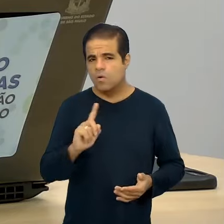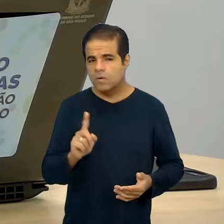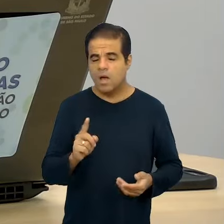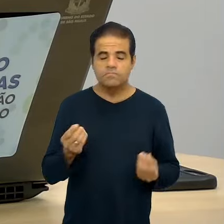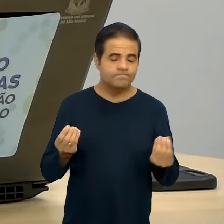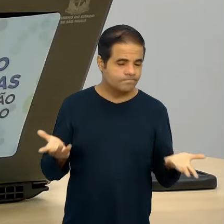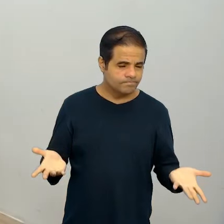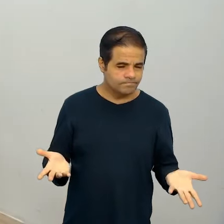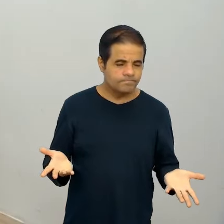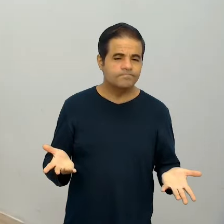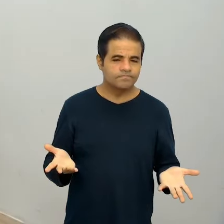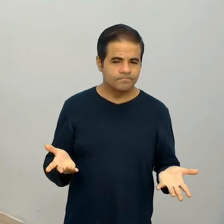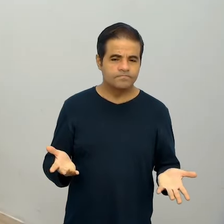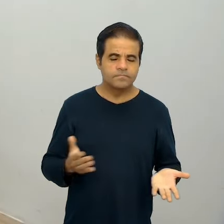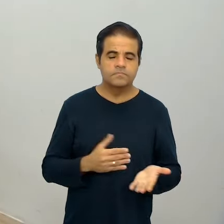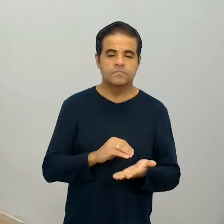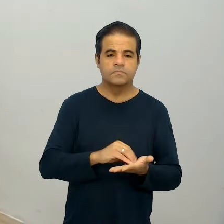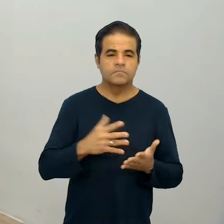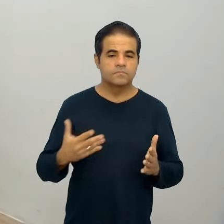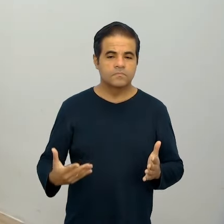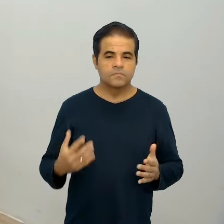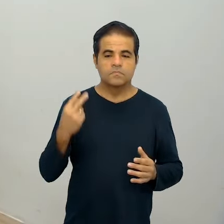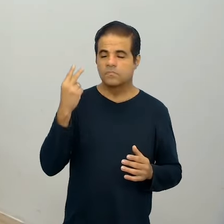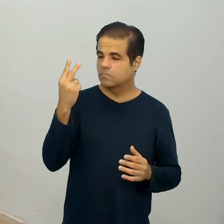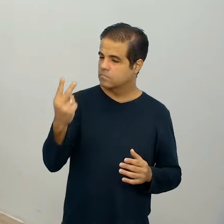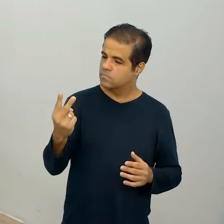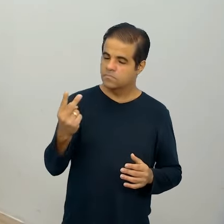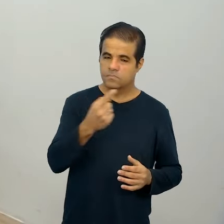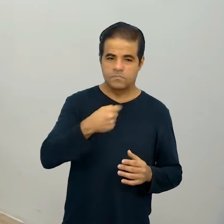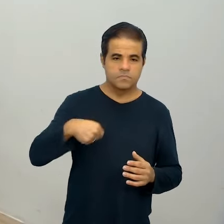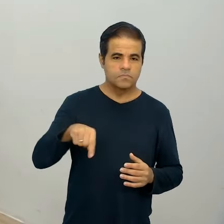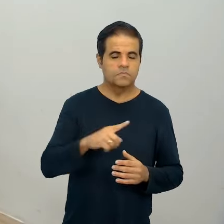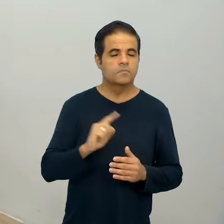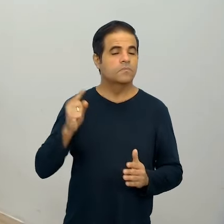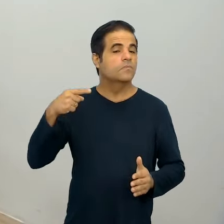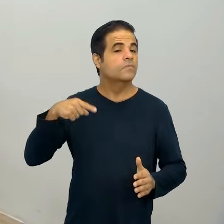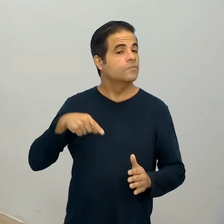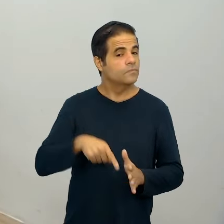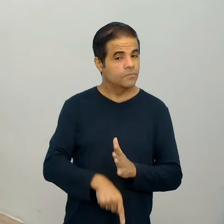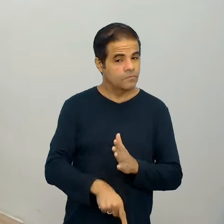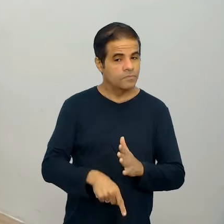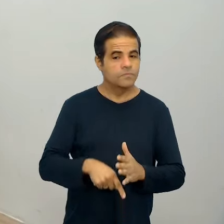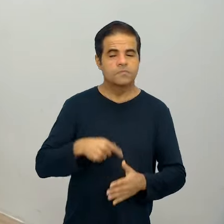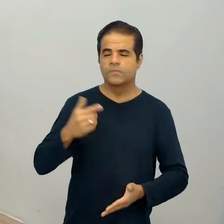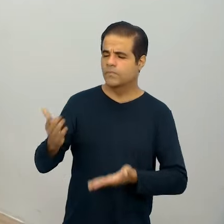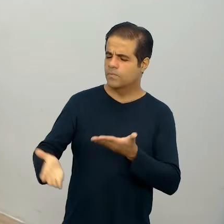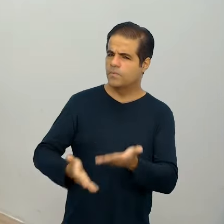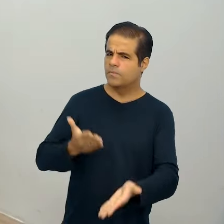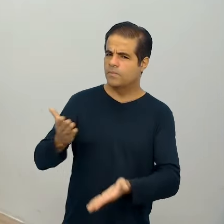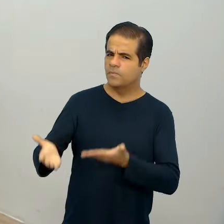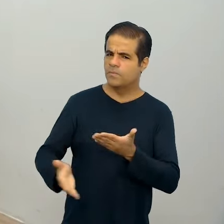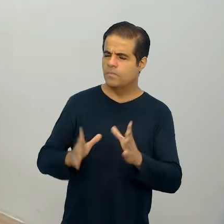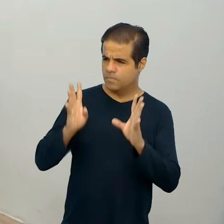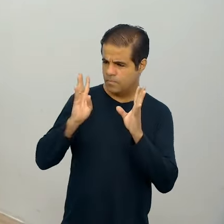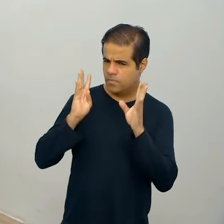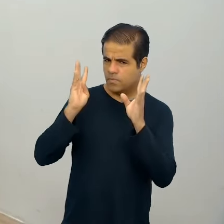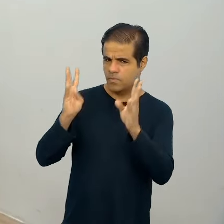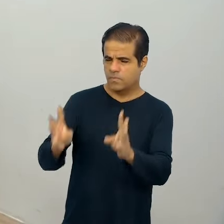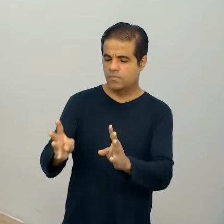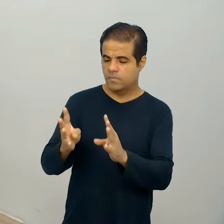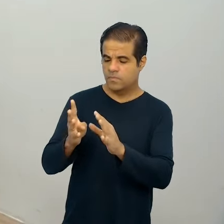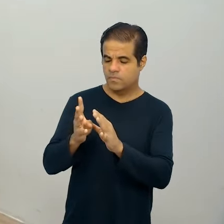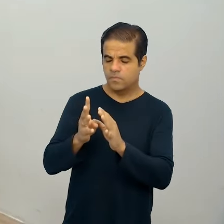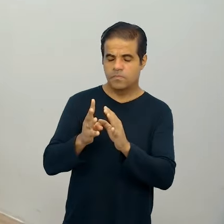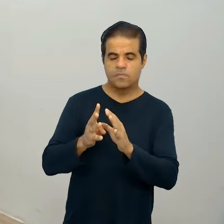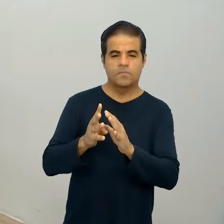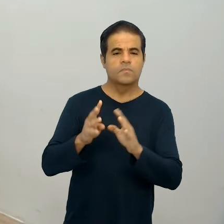mais. A unidade curricular 2 do nosso aprofundamento, ela vai tratar bastante sobre isso, né? O tema dela